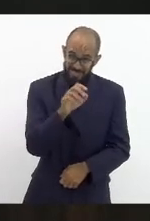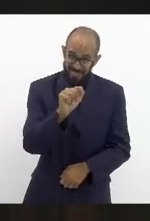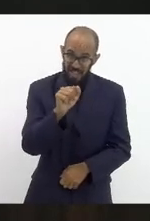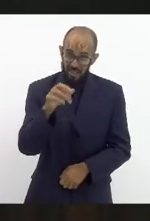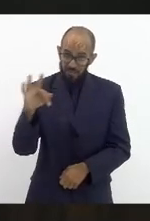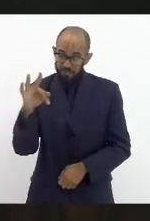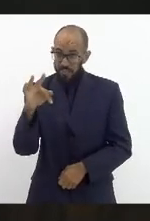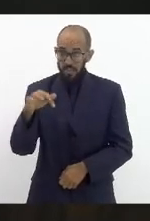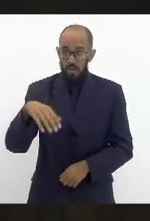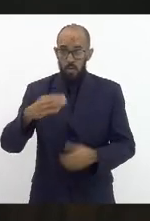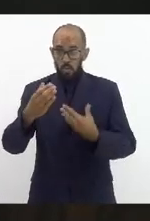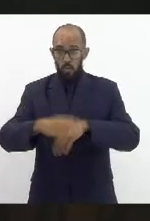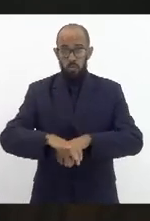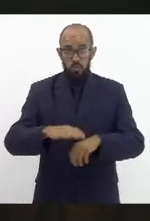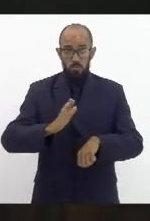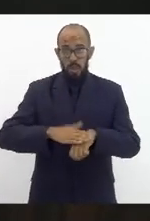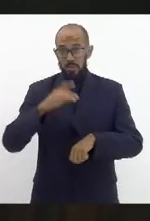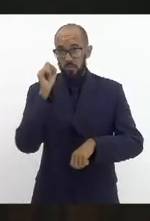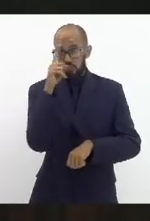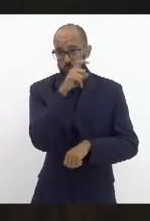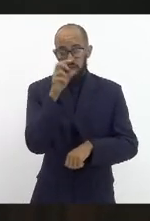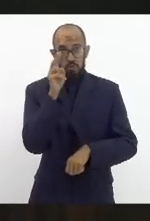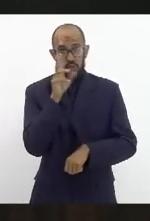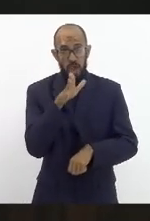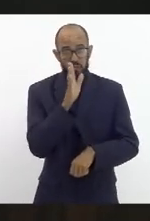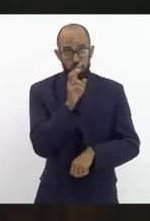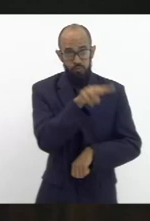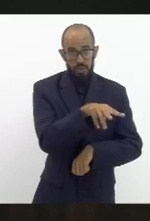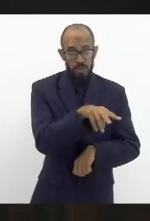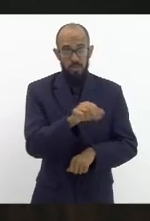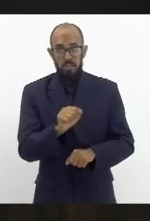que eu já vi na minha vida, e talvez o mais difícil da Polícia Civil.